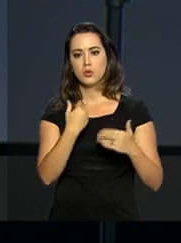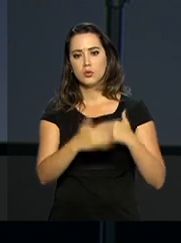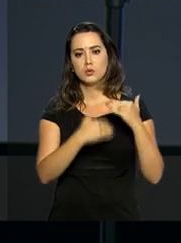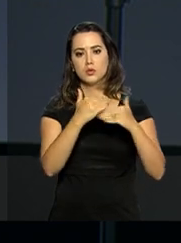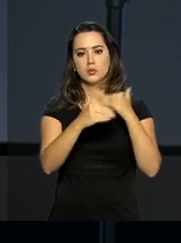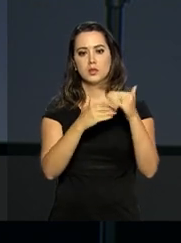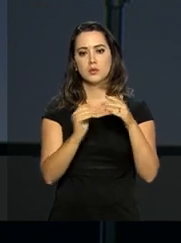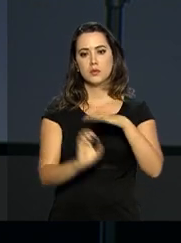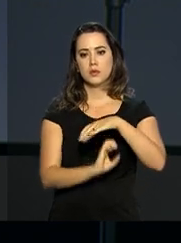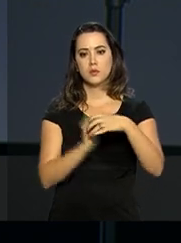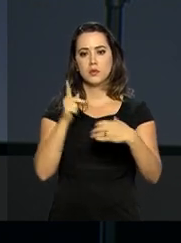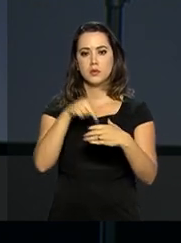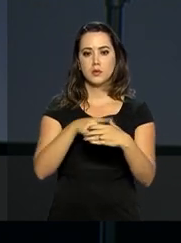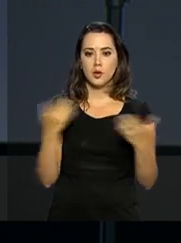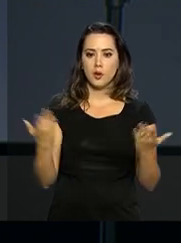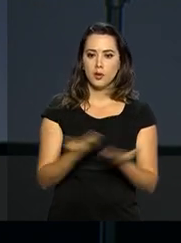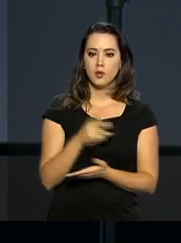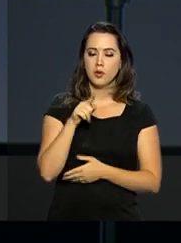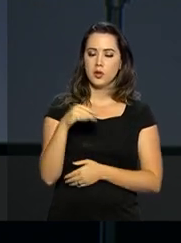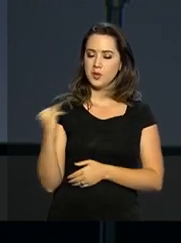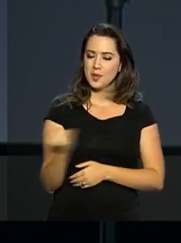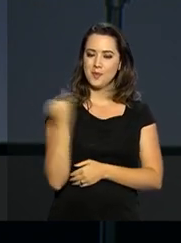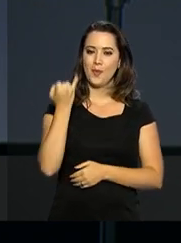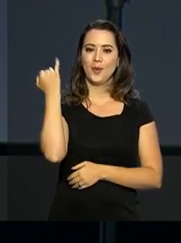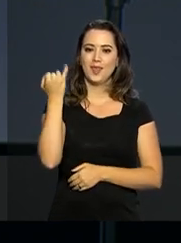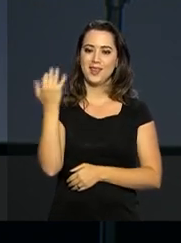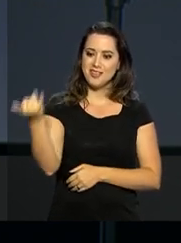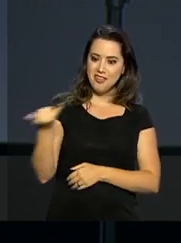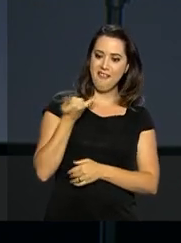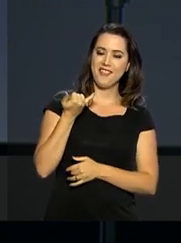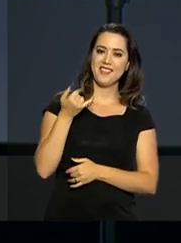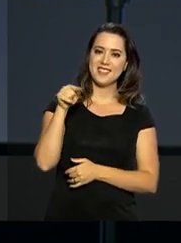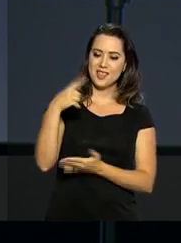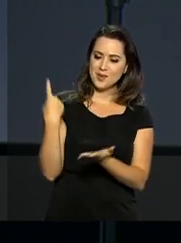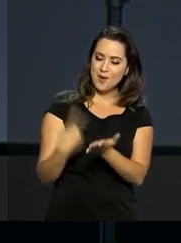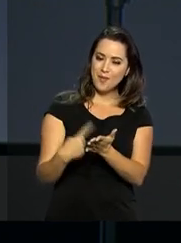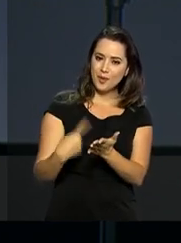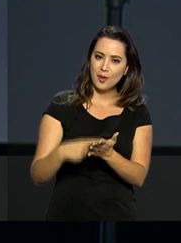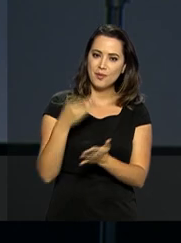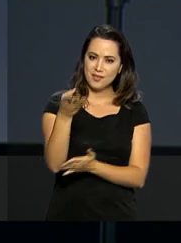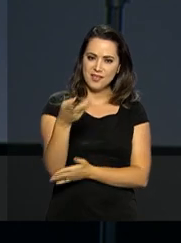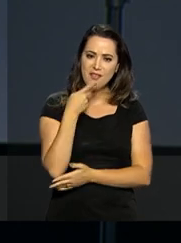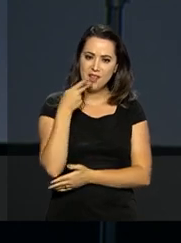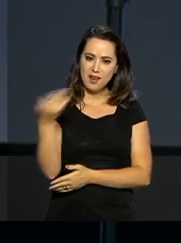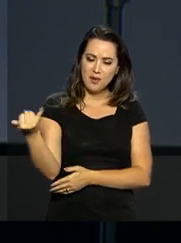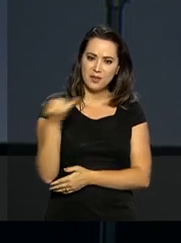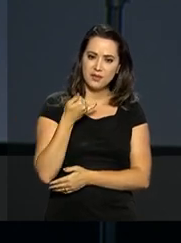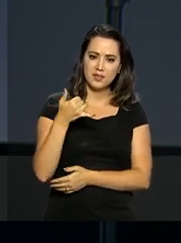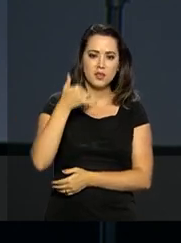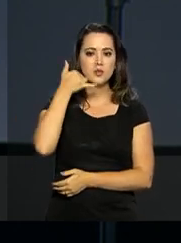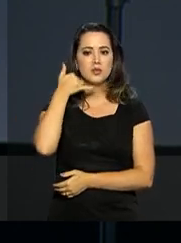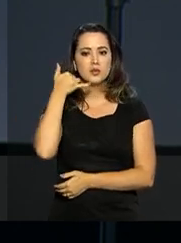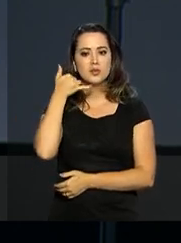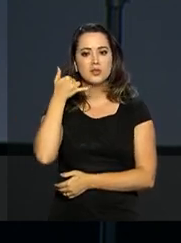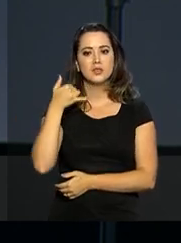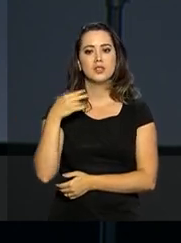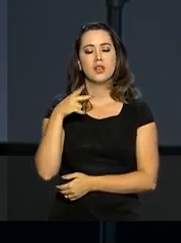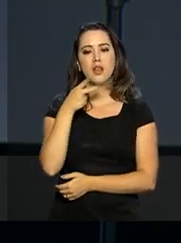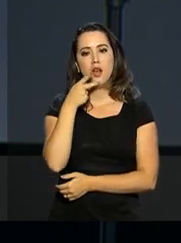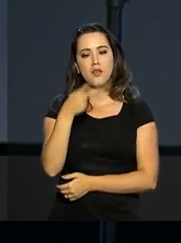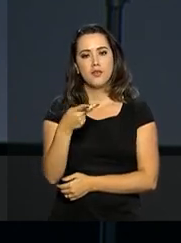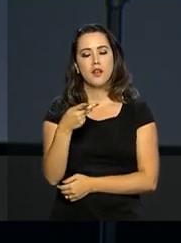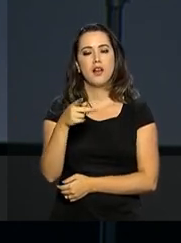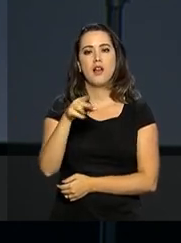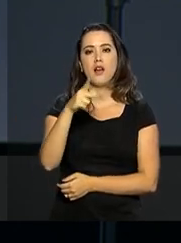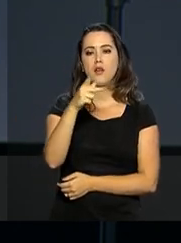da Petrobras e agora com este fato extraordinário. Este acordo, confesso a você, Ivan, você teve a delicadeza de ligar hoje para o Padilha, o